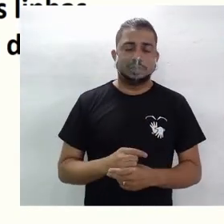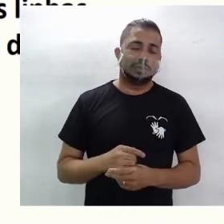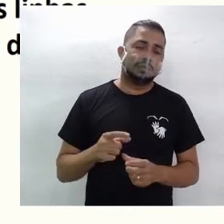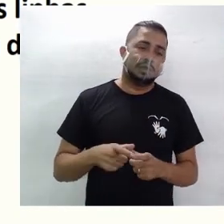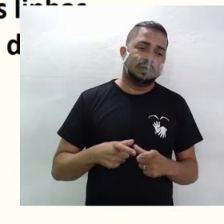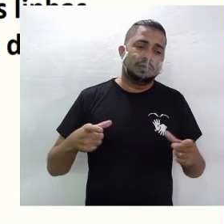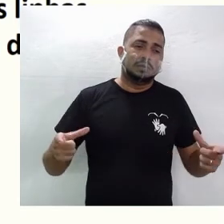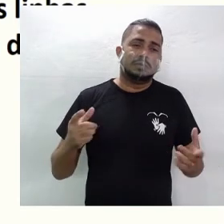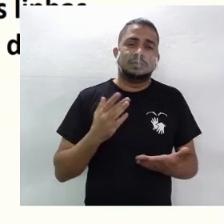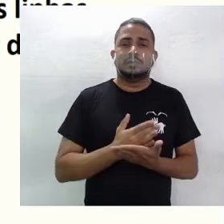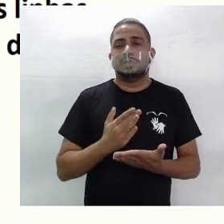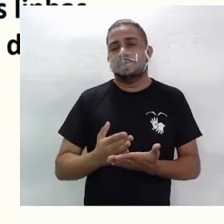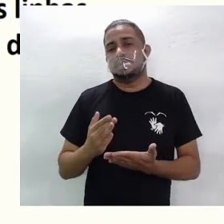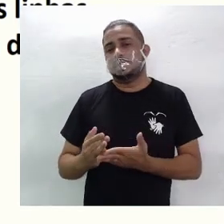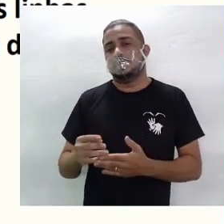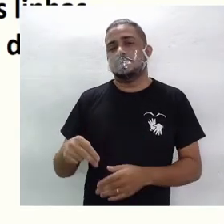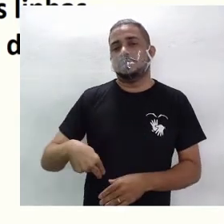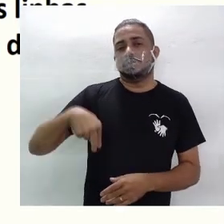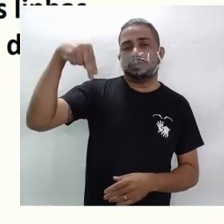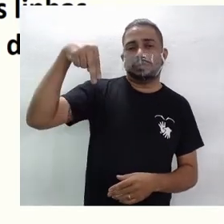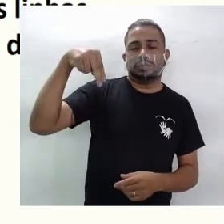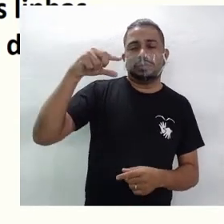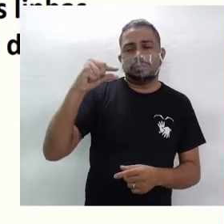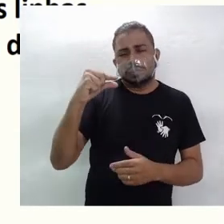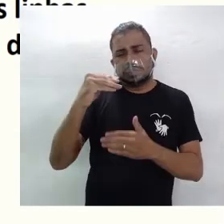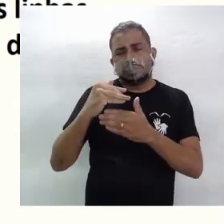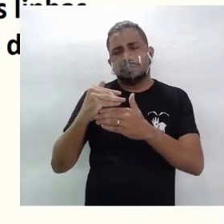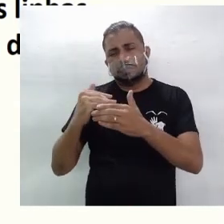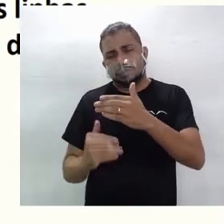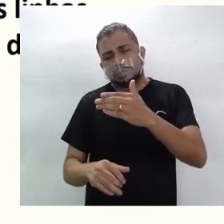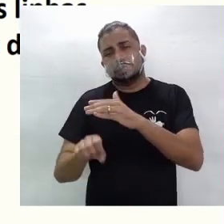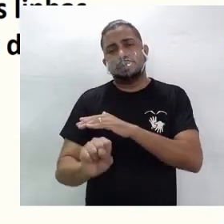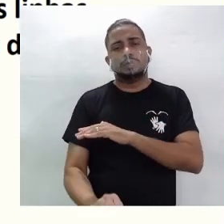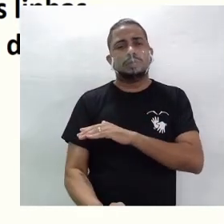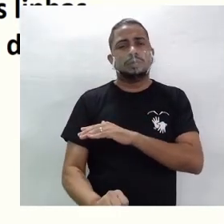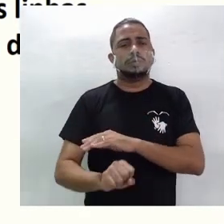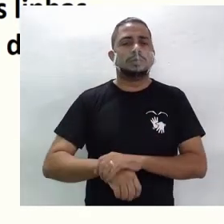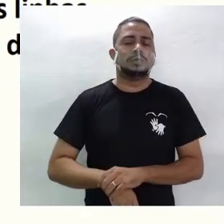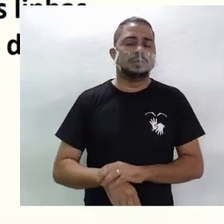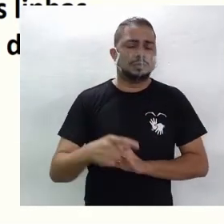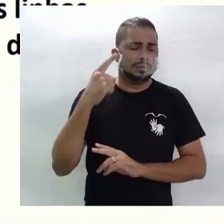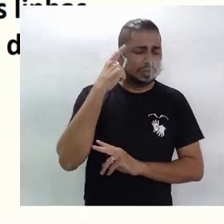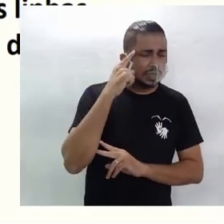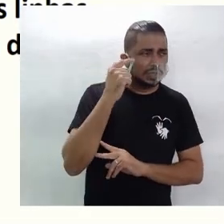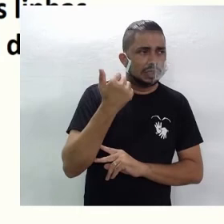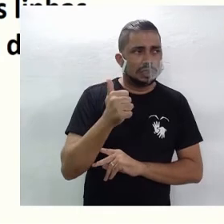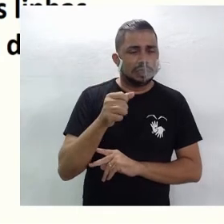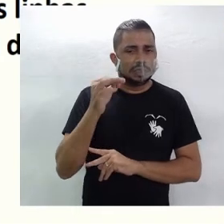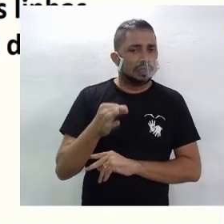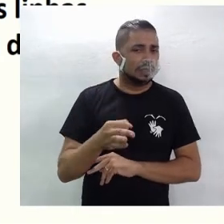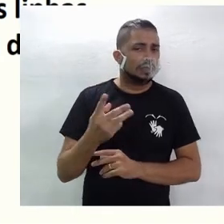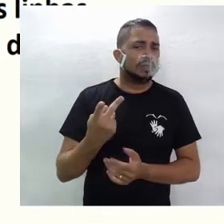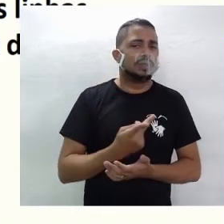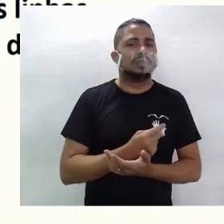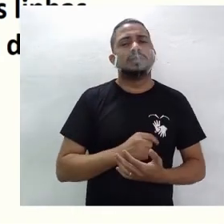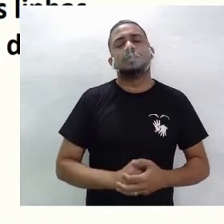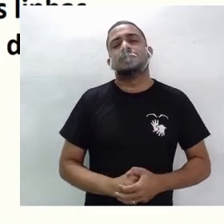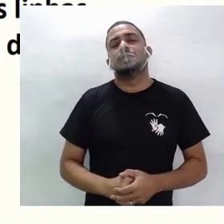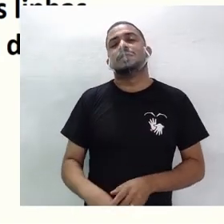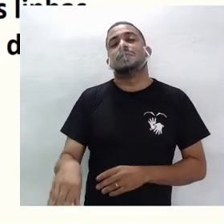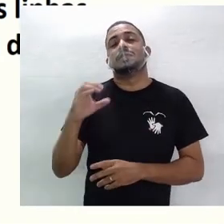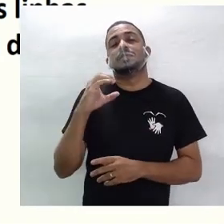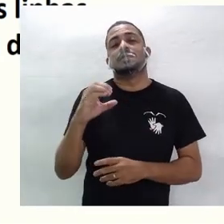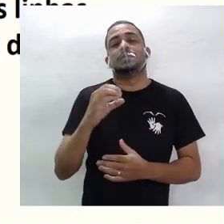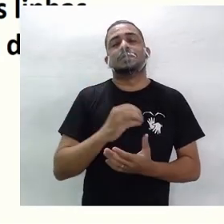parte no hemisfério norte e uma pequena parte no hemisfério sul. Pensa, analisa se está correto ou incorreto.